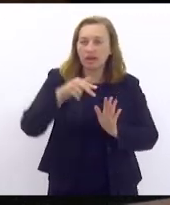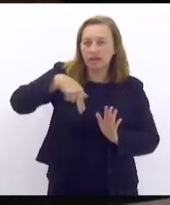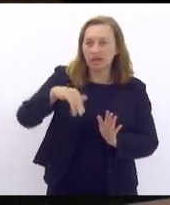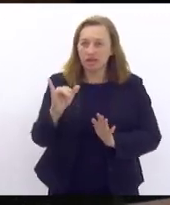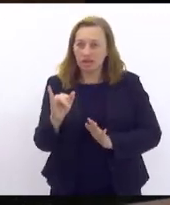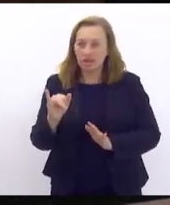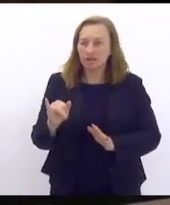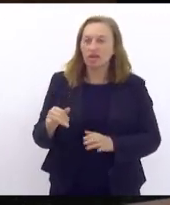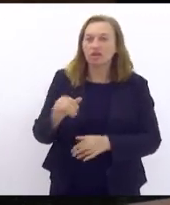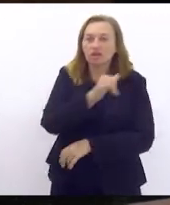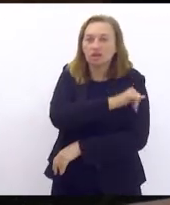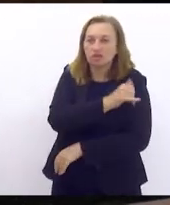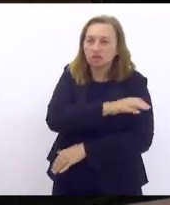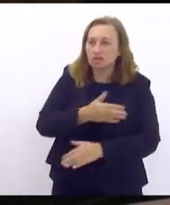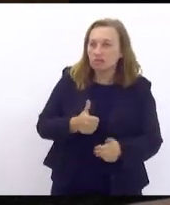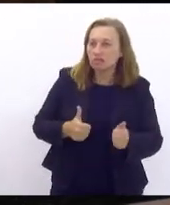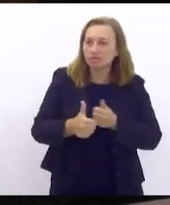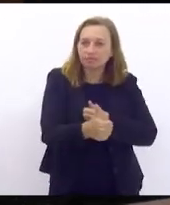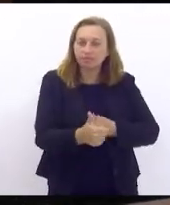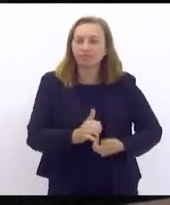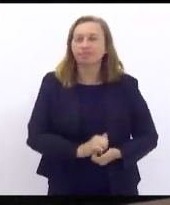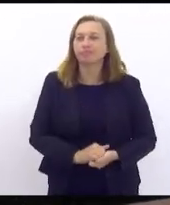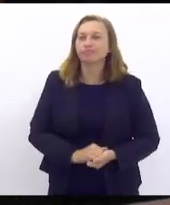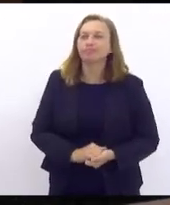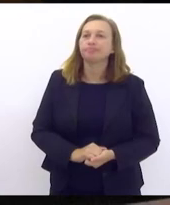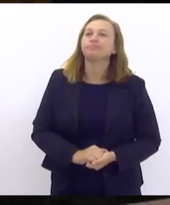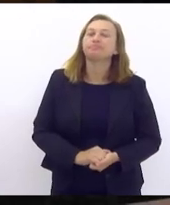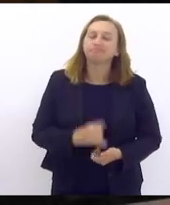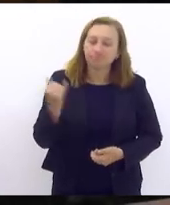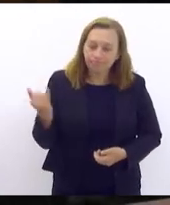e o Rio de Janeiro saindo na vanguarda em uma